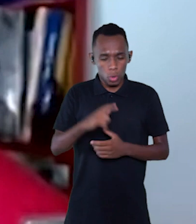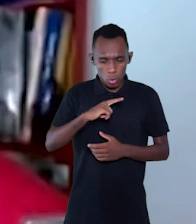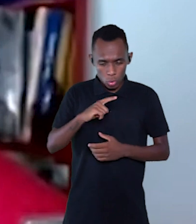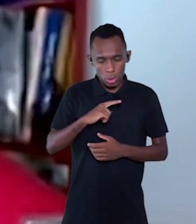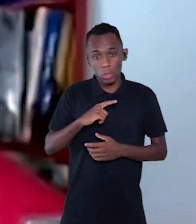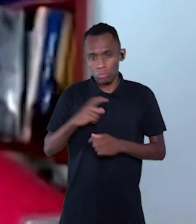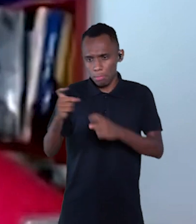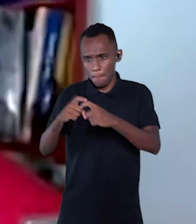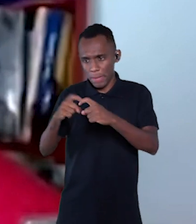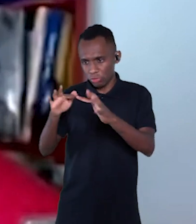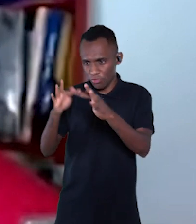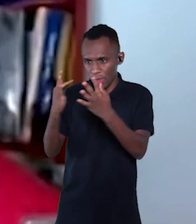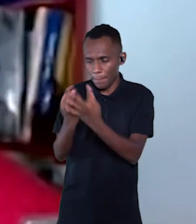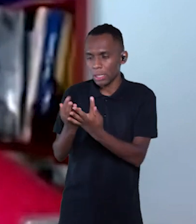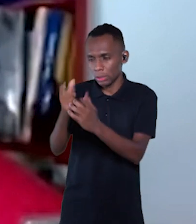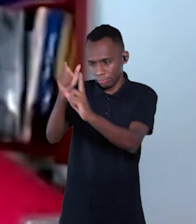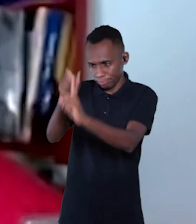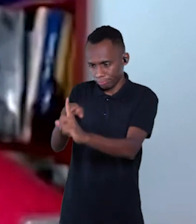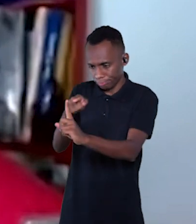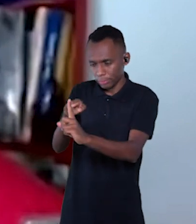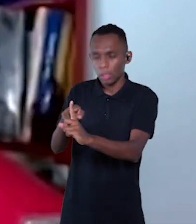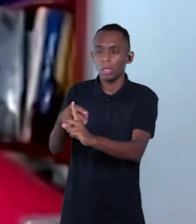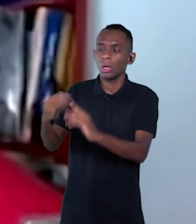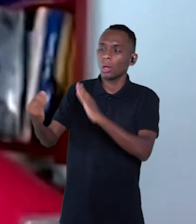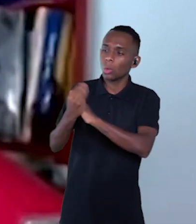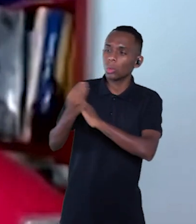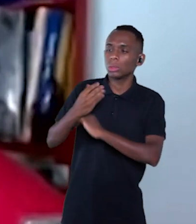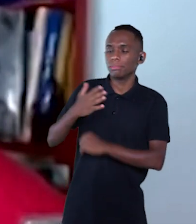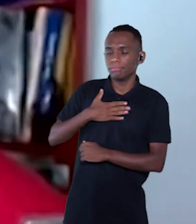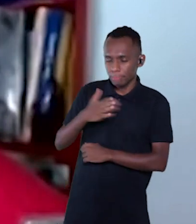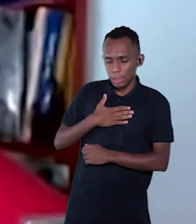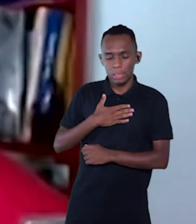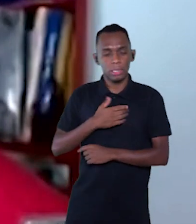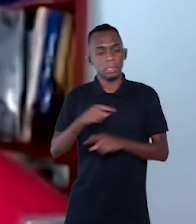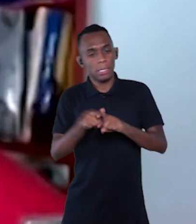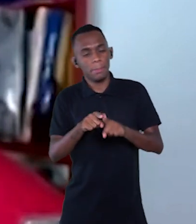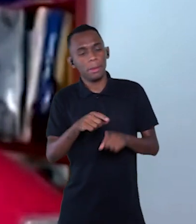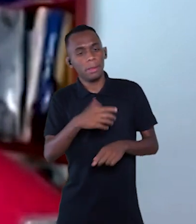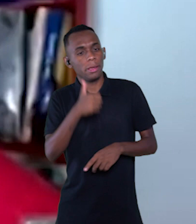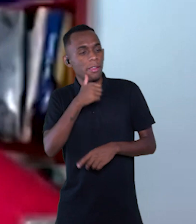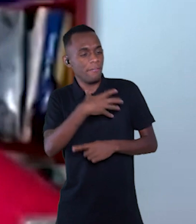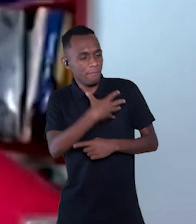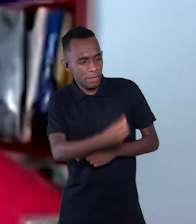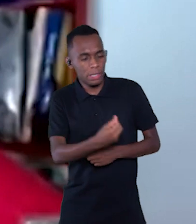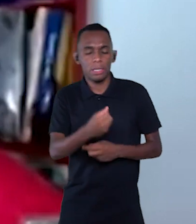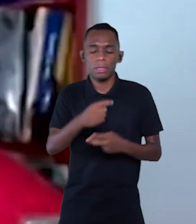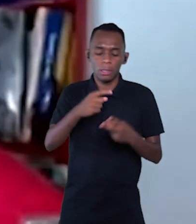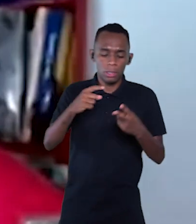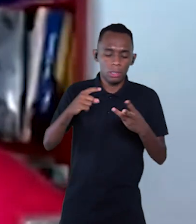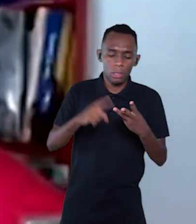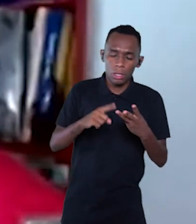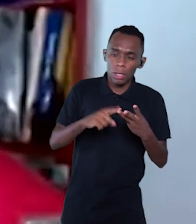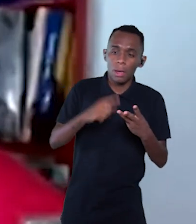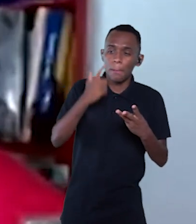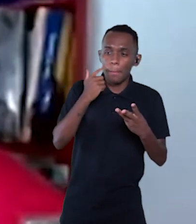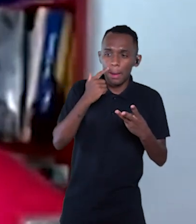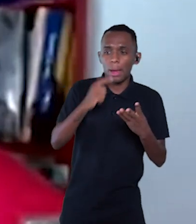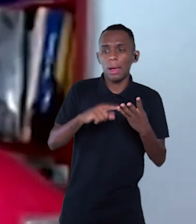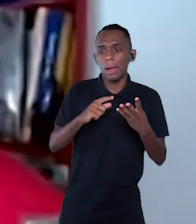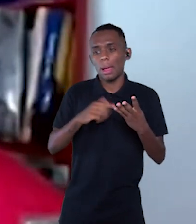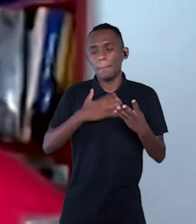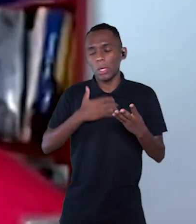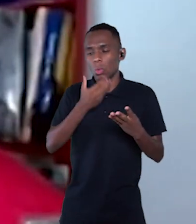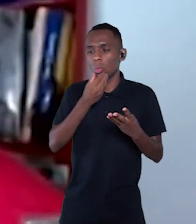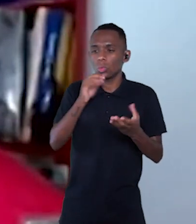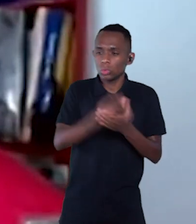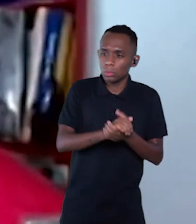um médico de família. Esse médico de família, ele cuida de mim, da minha filha, do meu companheiro, do meu pai, da minha mãe,